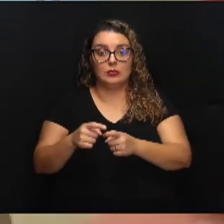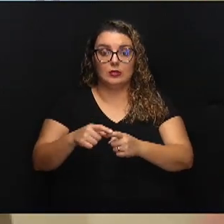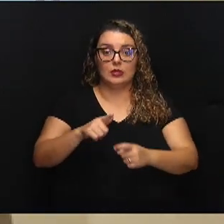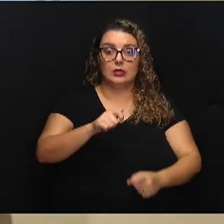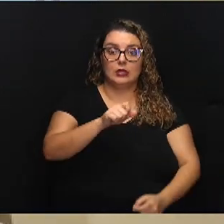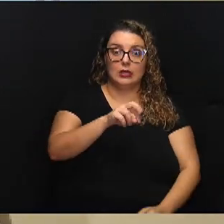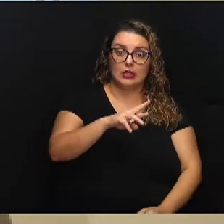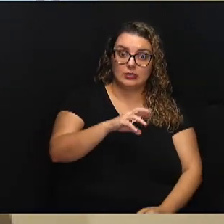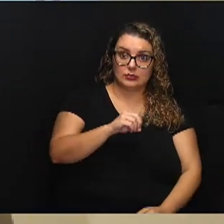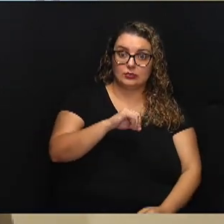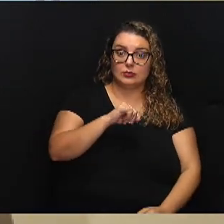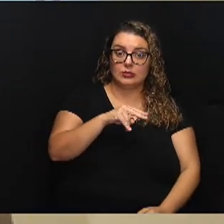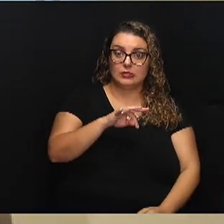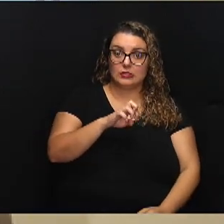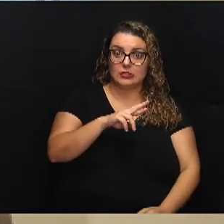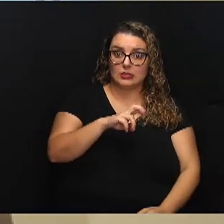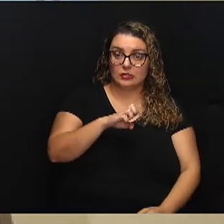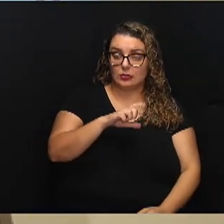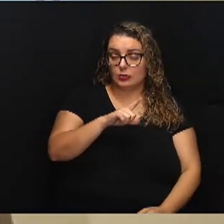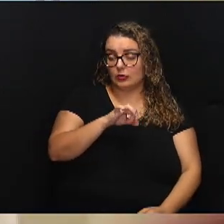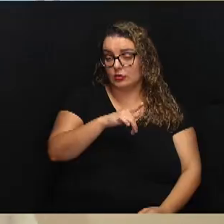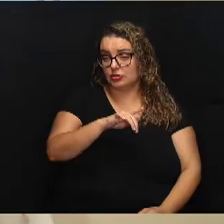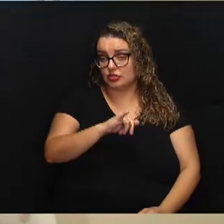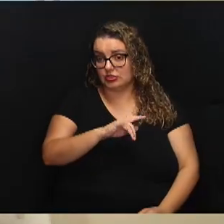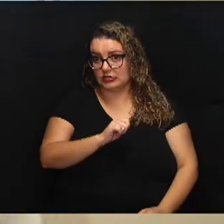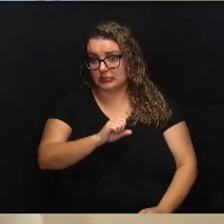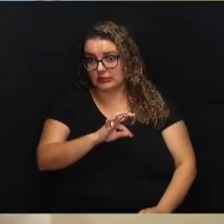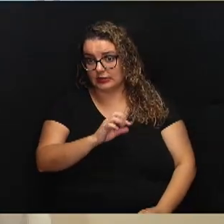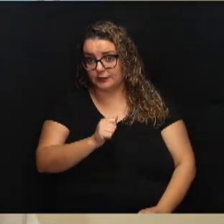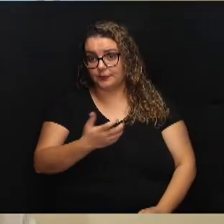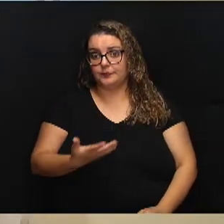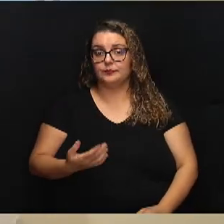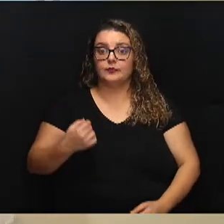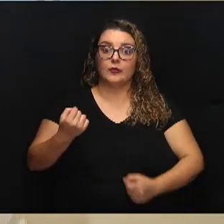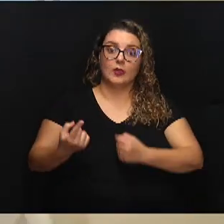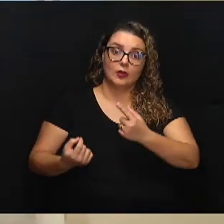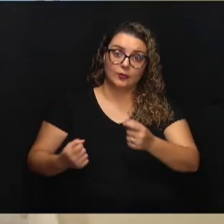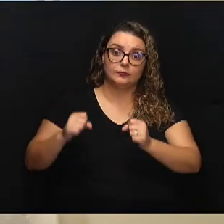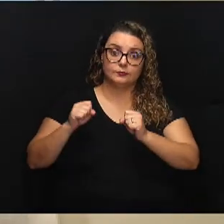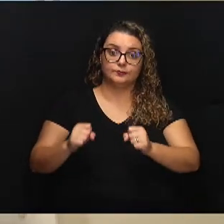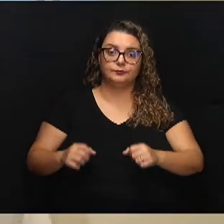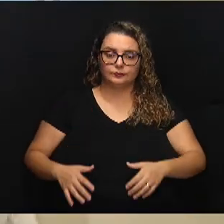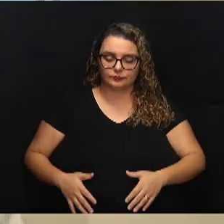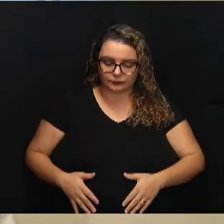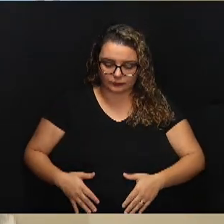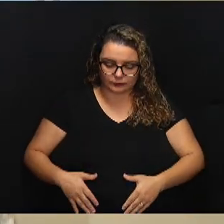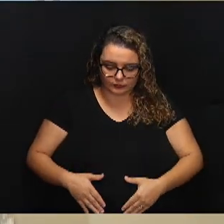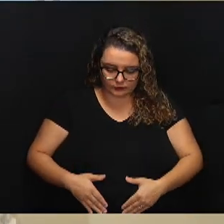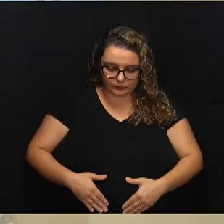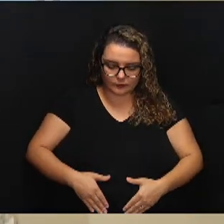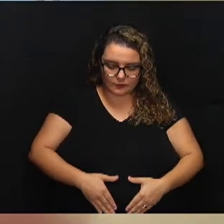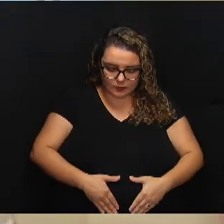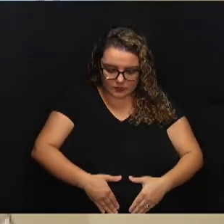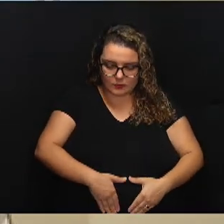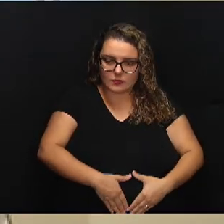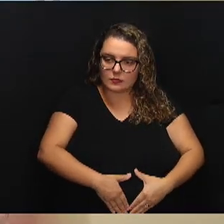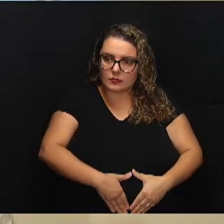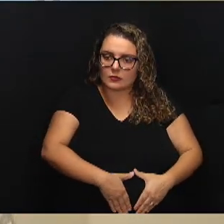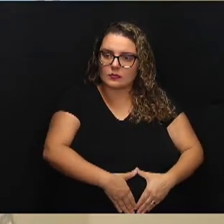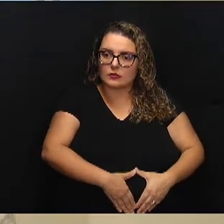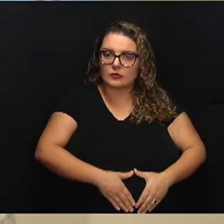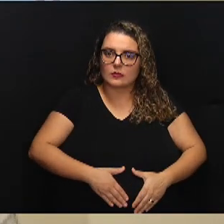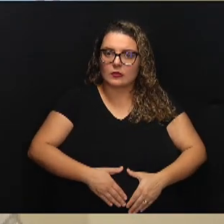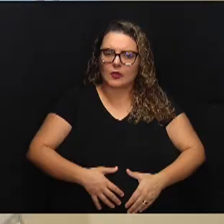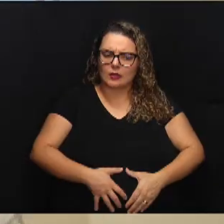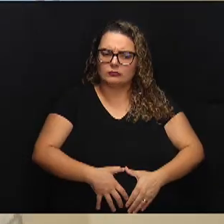gastroenterologista. Ainda e menos infrequente, mas algumas mulheres podem palpar, podem sentir no abdômen alguma massa